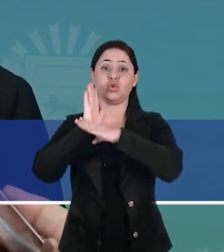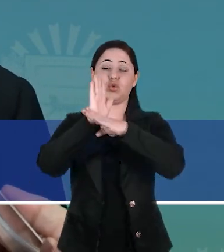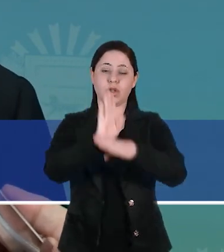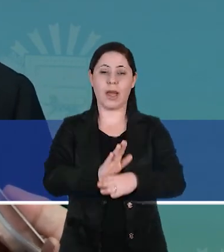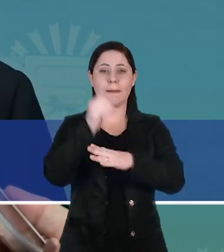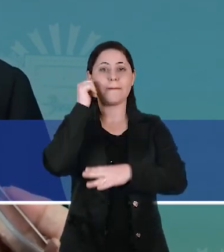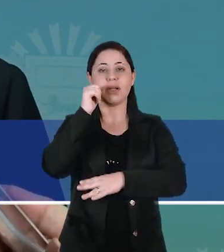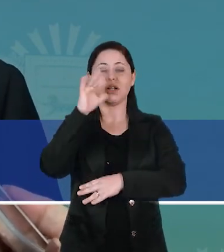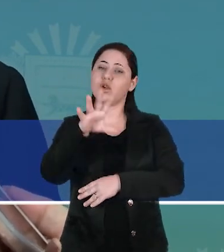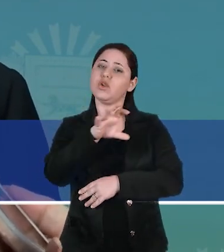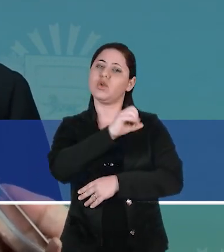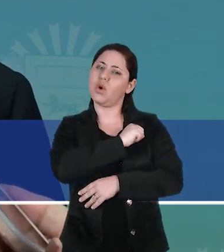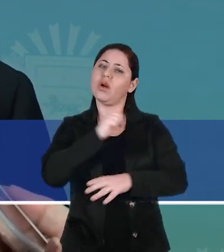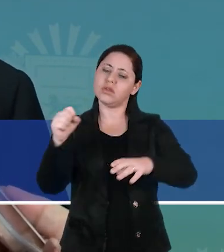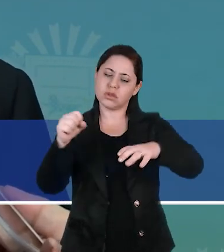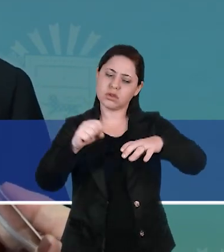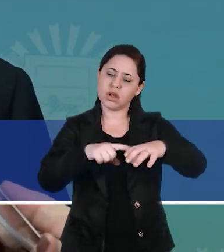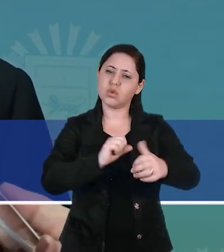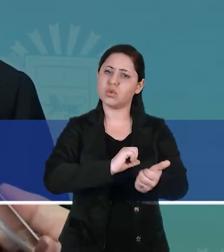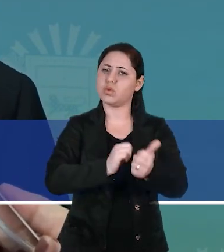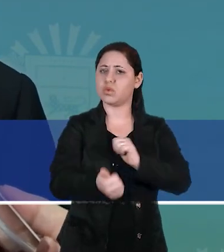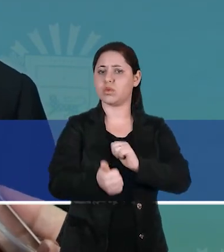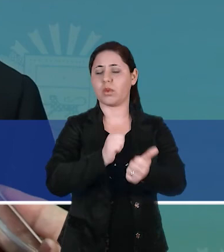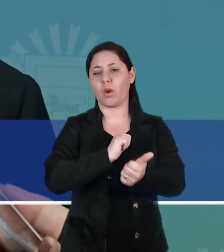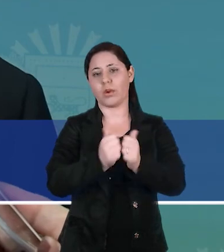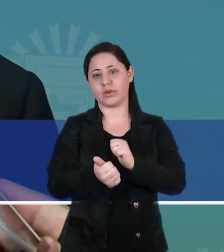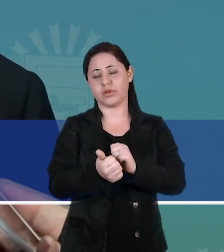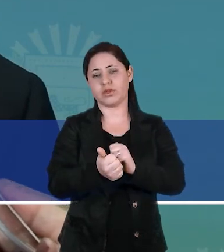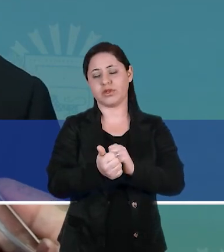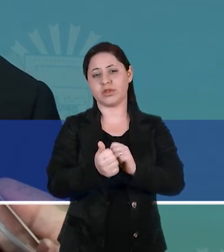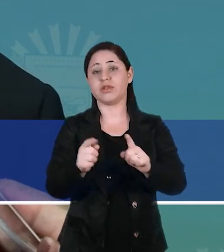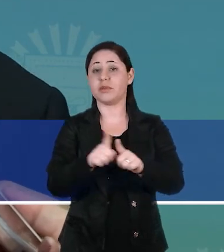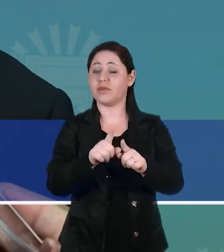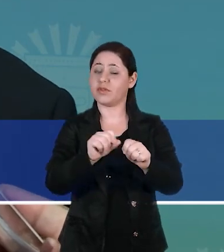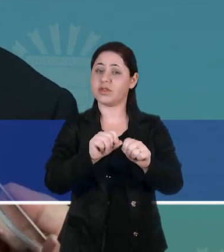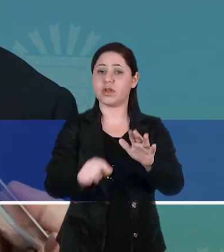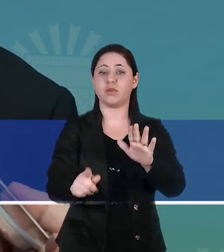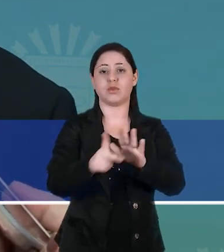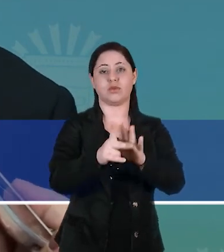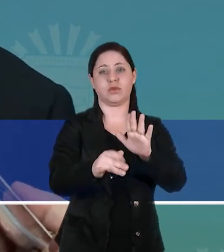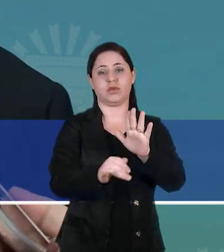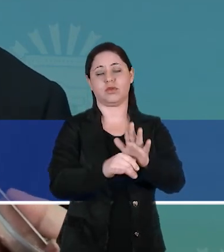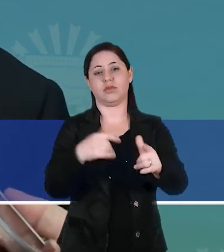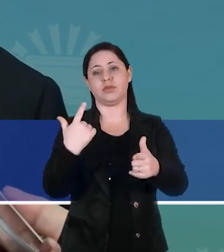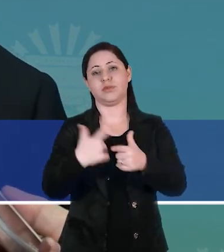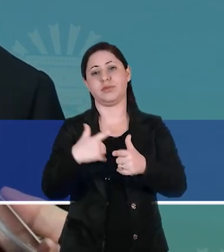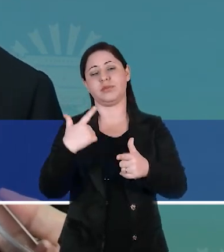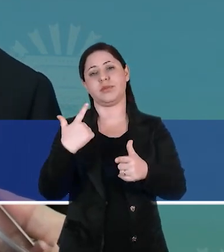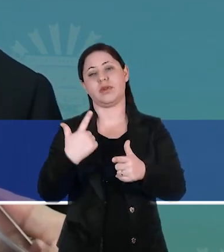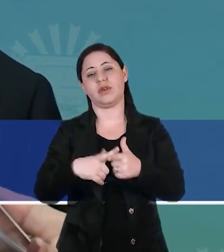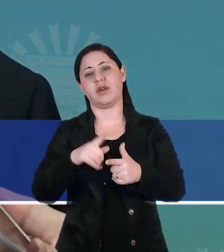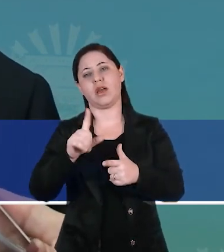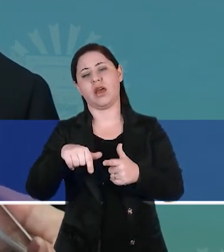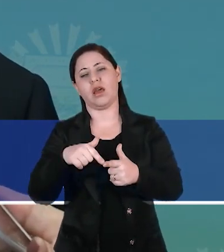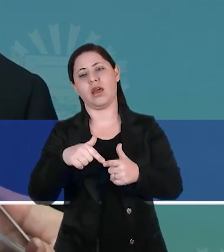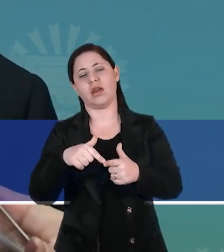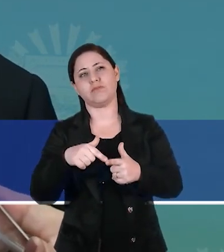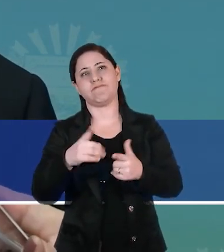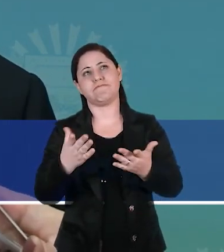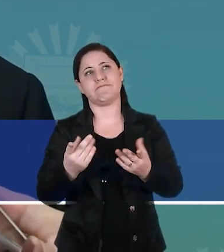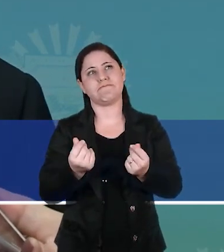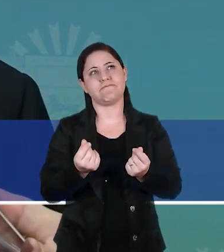essas meninas que gostam desse esporte, nós fizemos esse projeto,